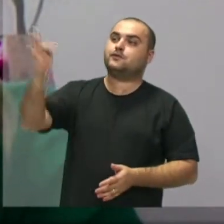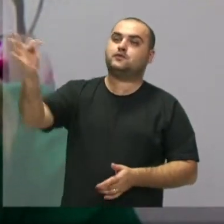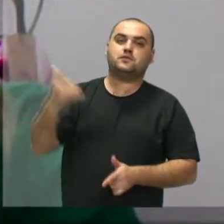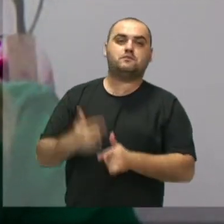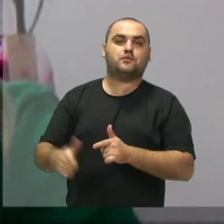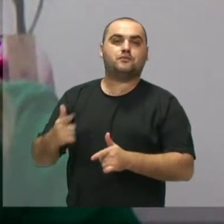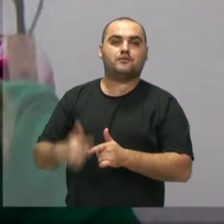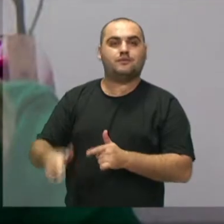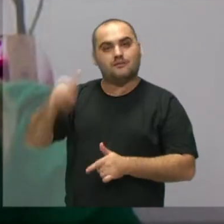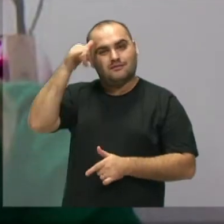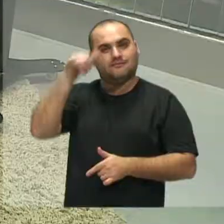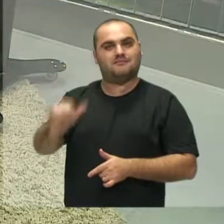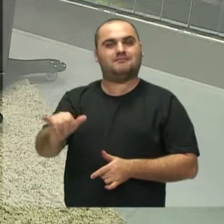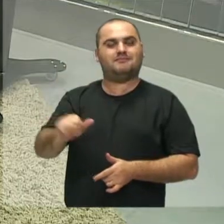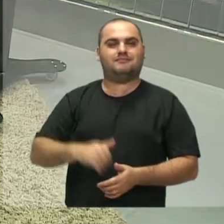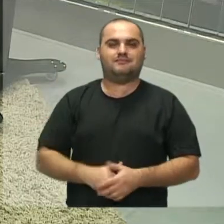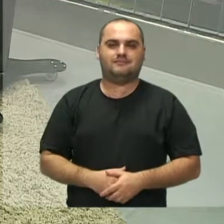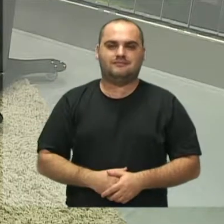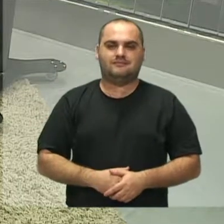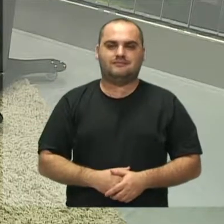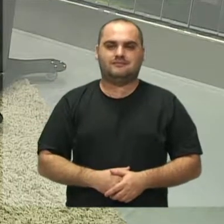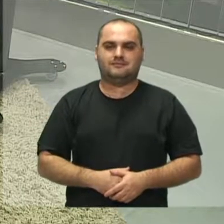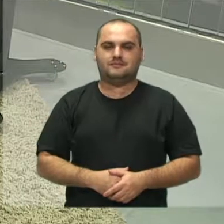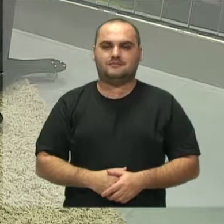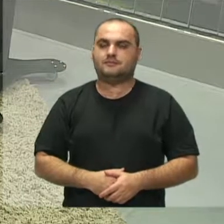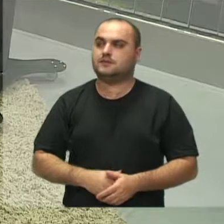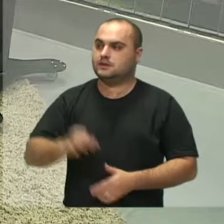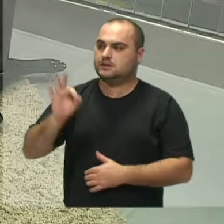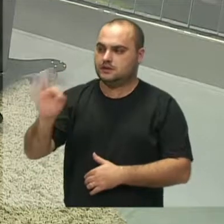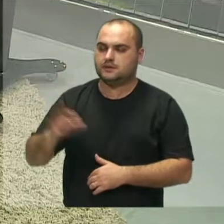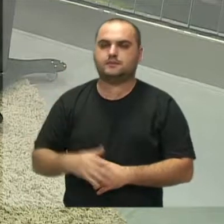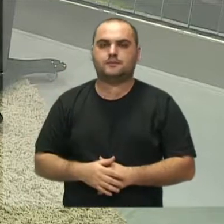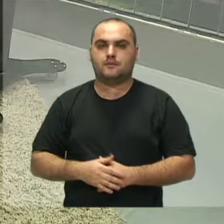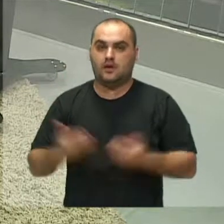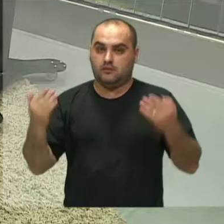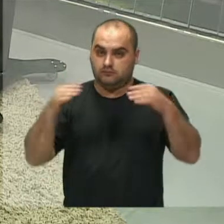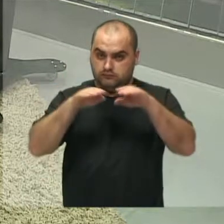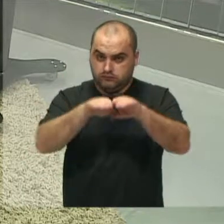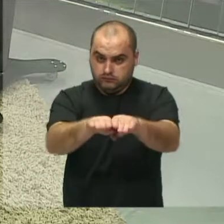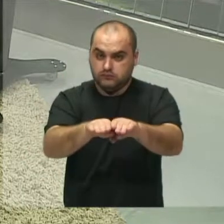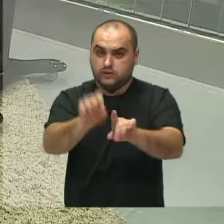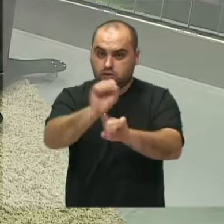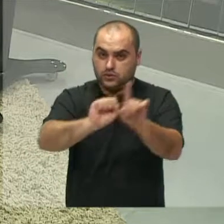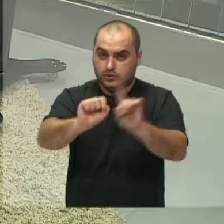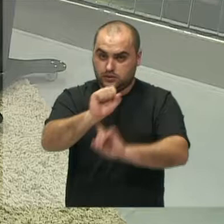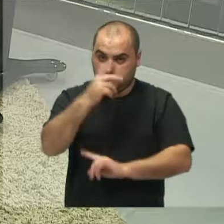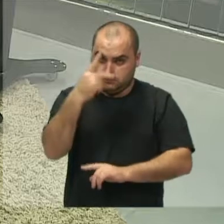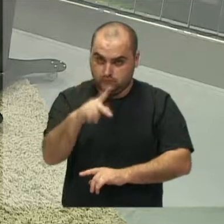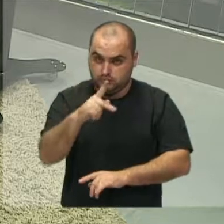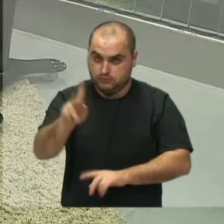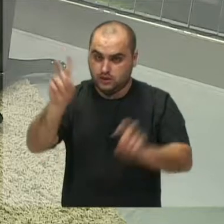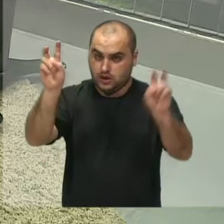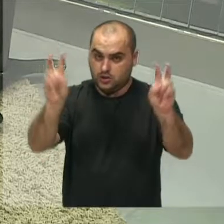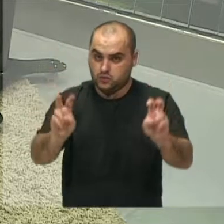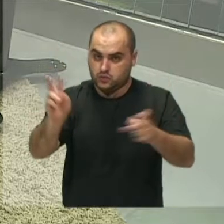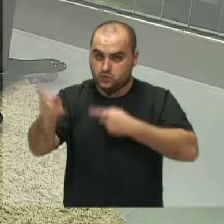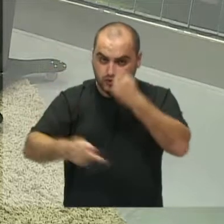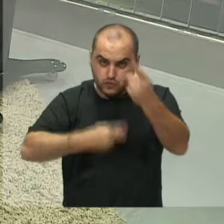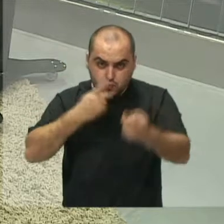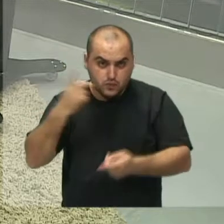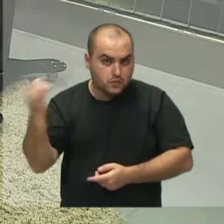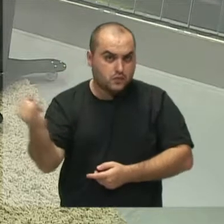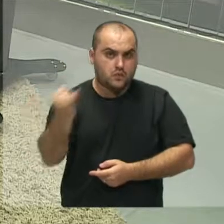hoje. Cris, a inclusão social também é um tema que você trabalha bastante,